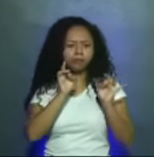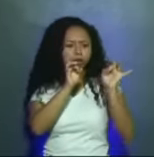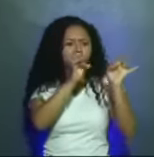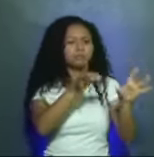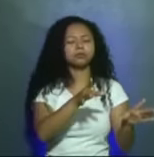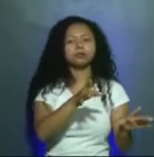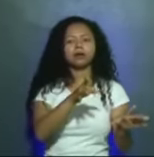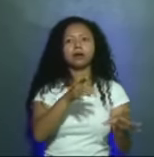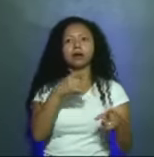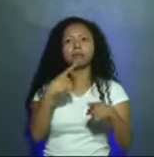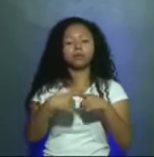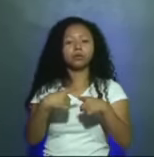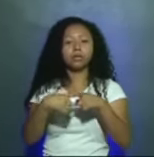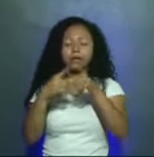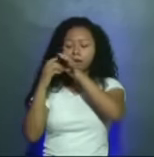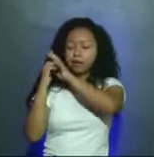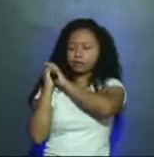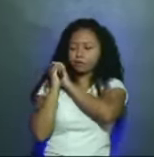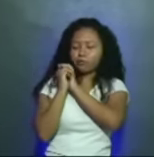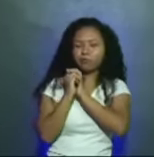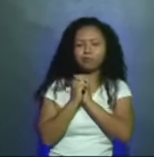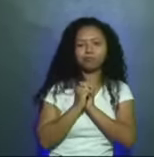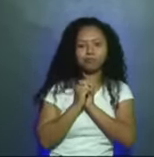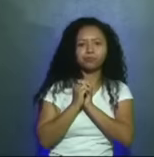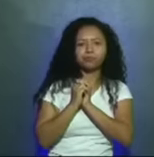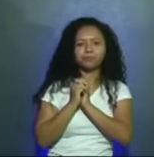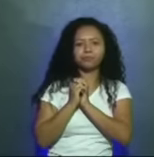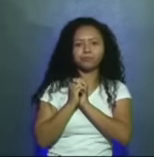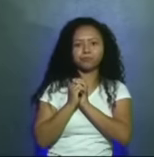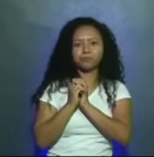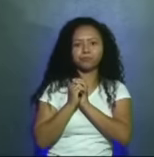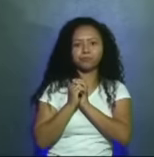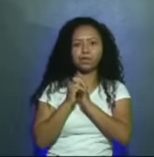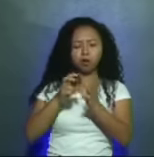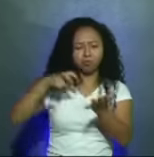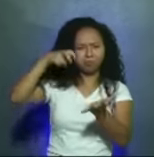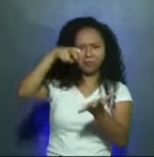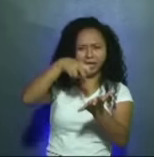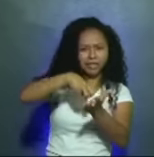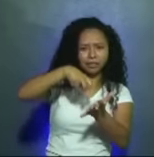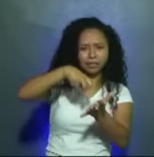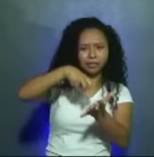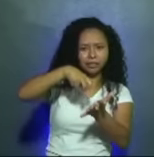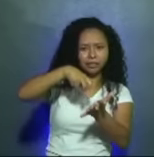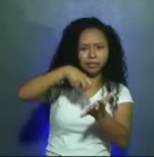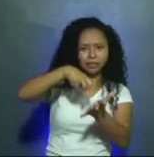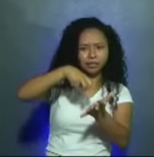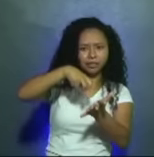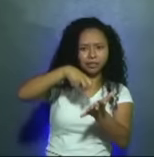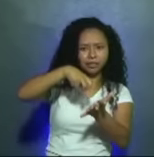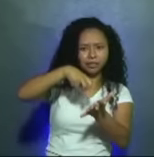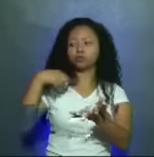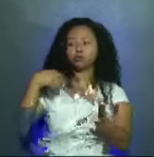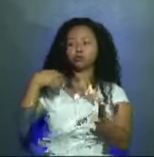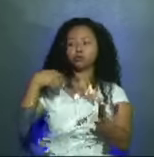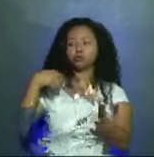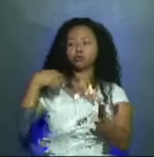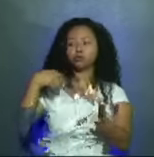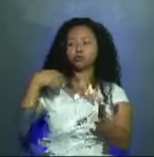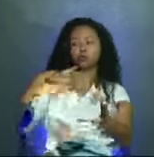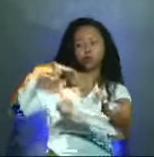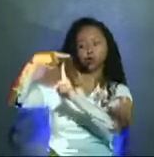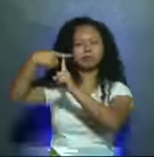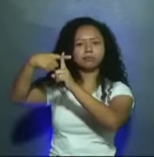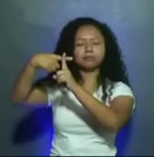porque Ele tomou este castigo do nosso pecado na cruz. A Bíblia